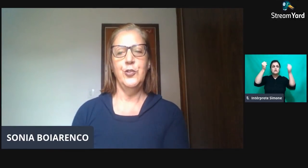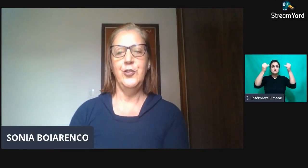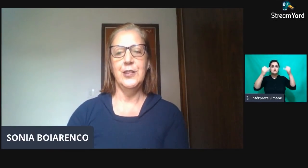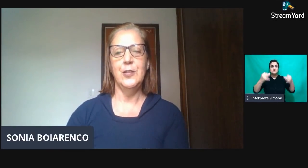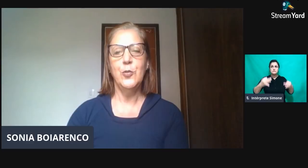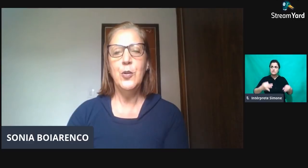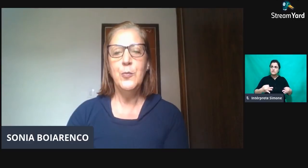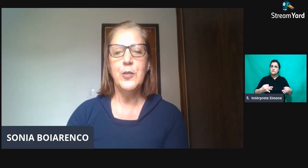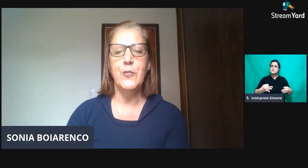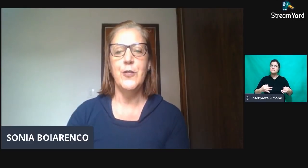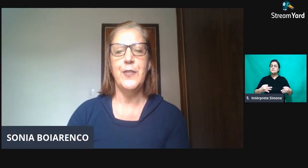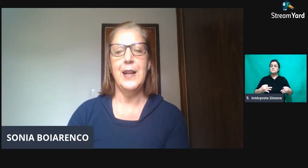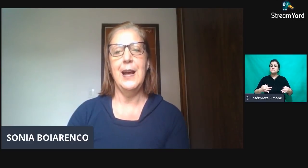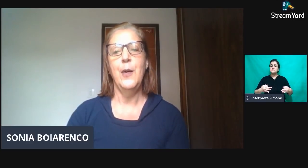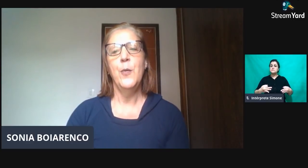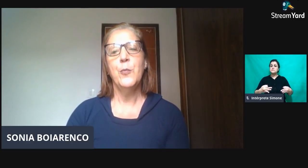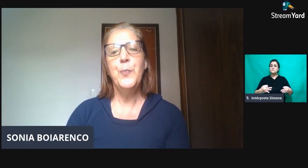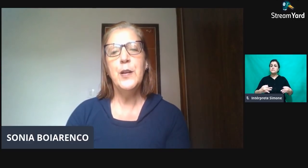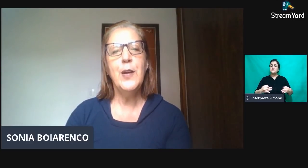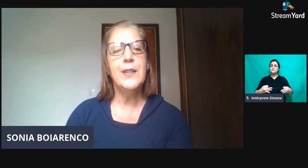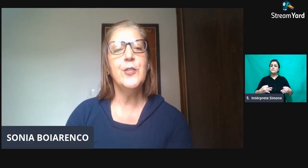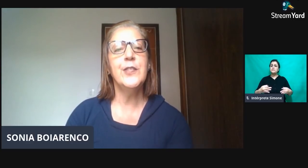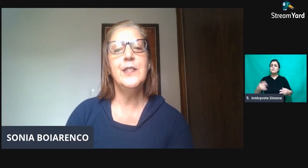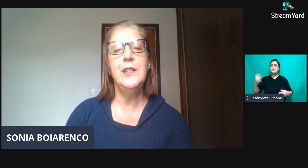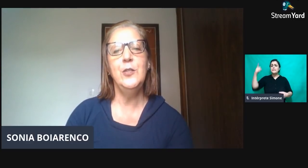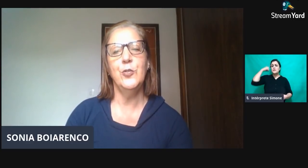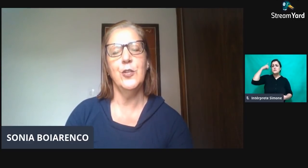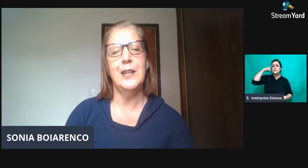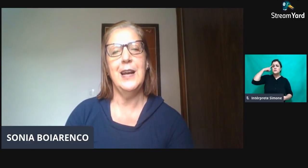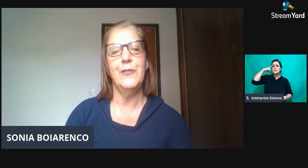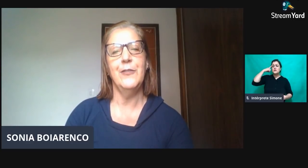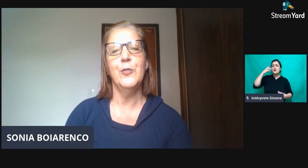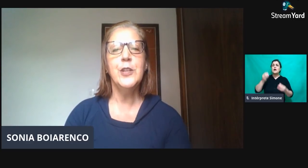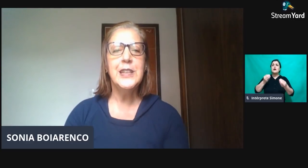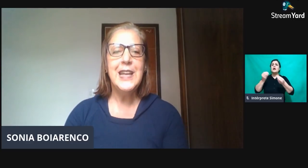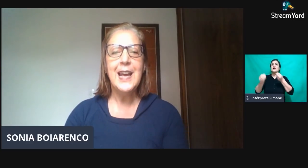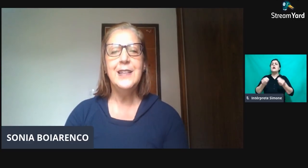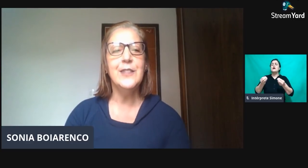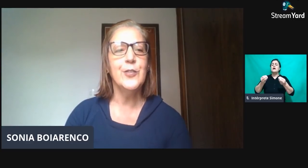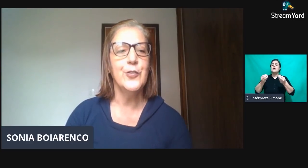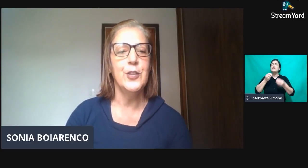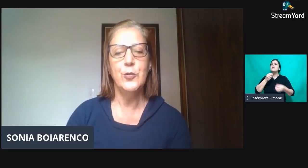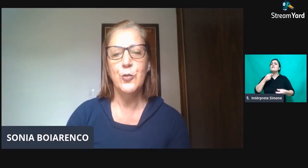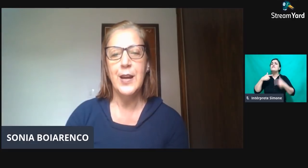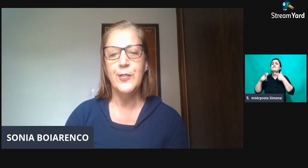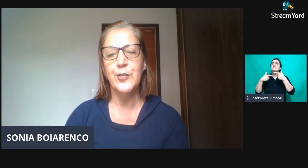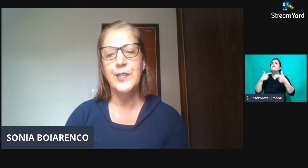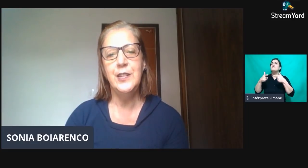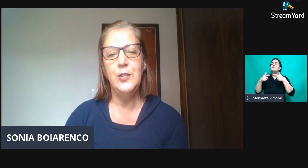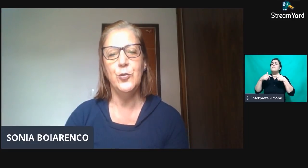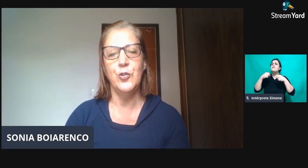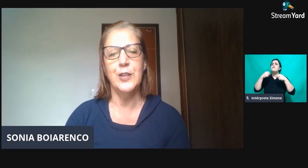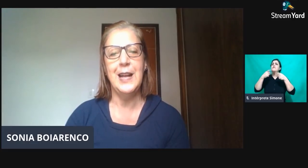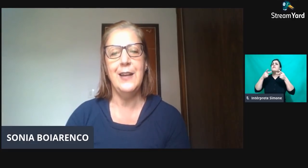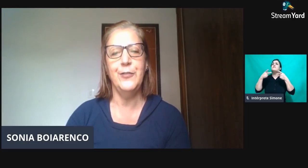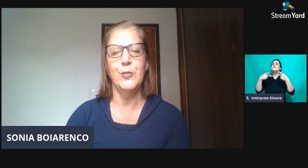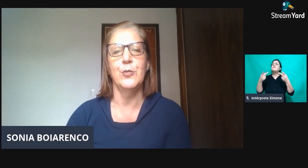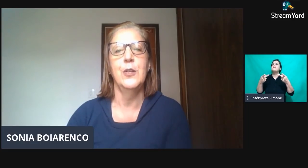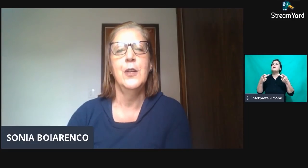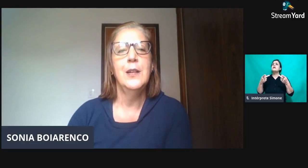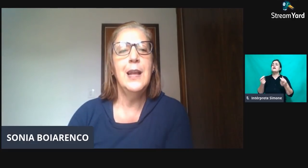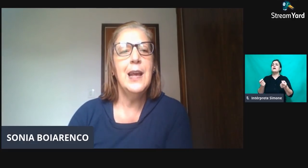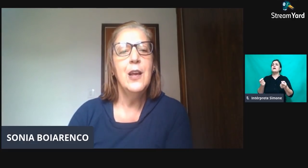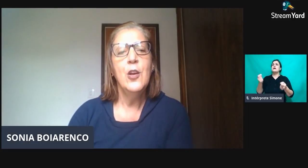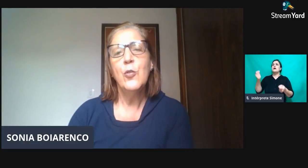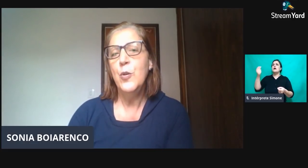do cotidiano. Como que eu vou falar? Pelo raciocínio geográfico. O que é isso, Sônia? O raciocínio